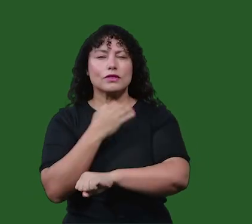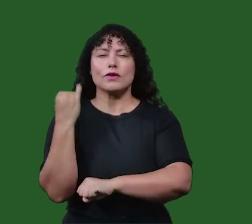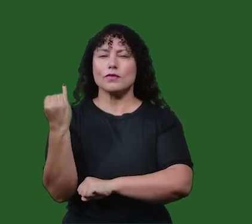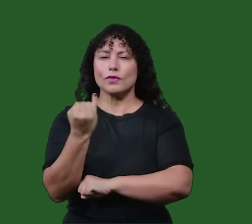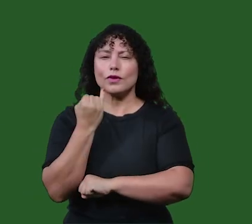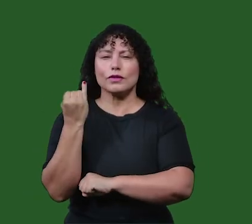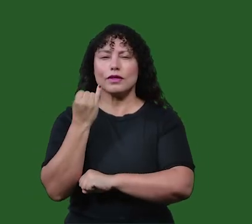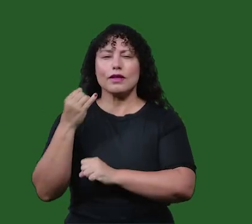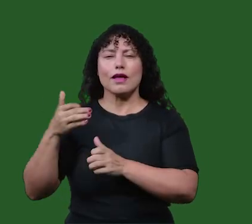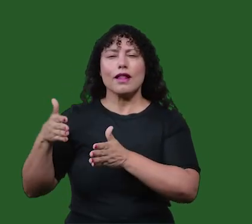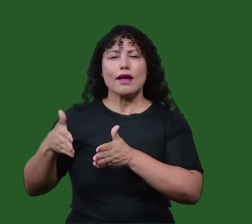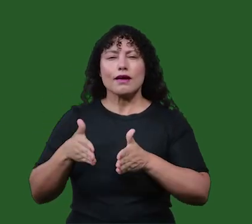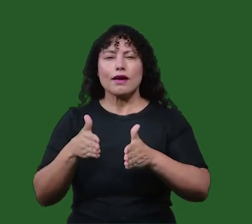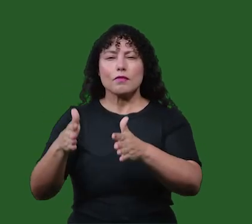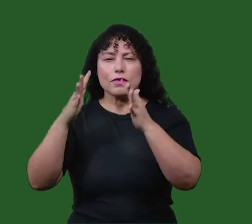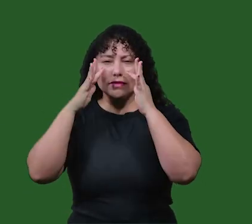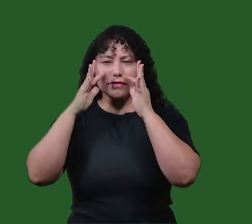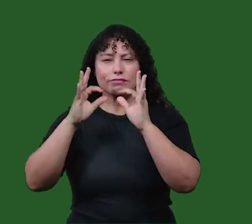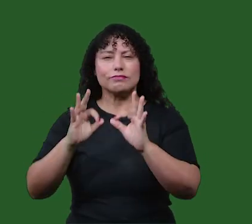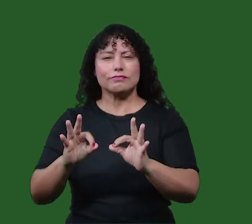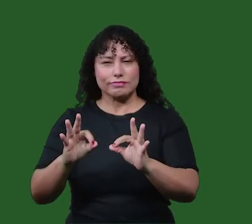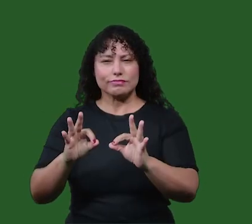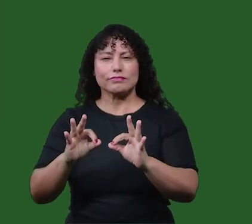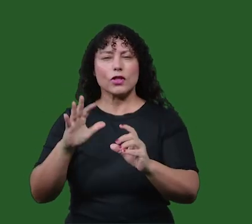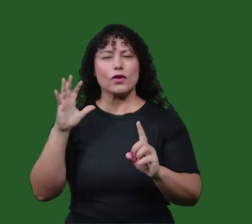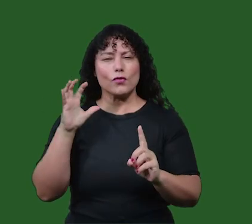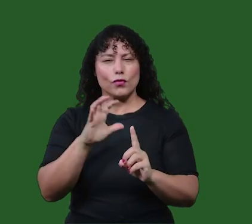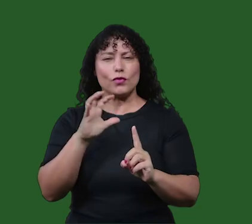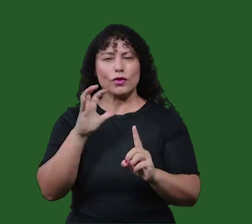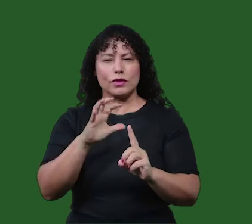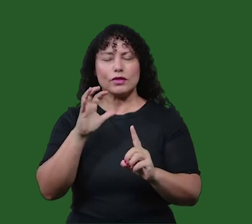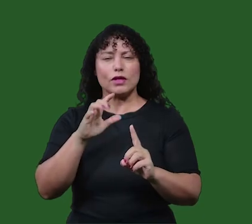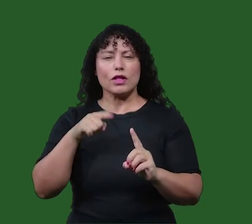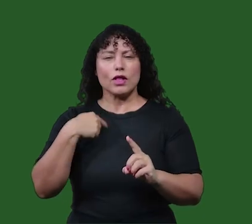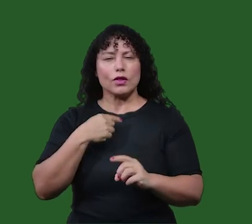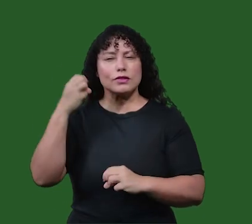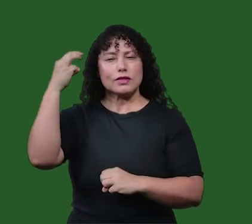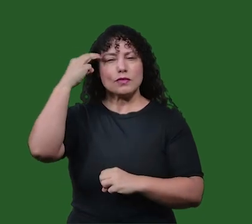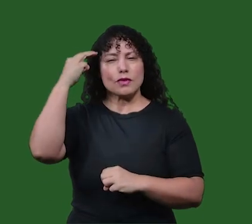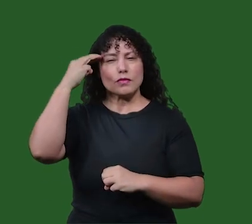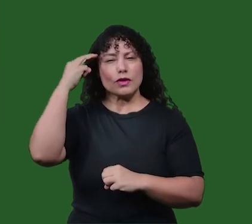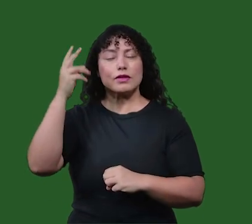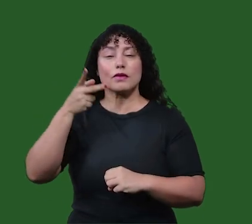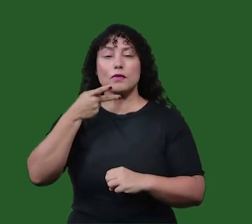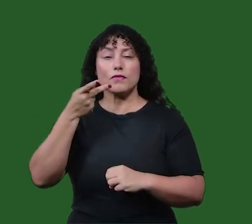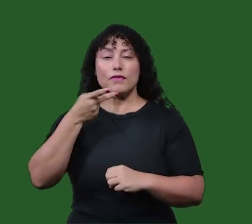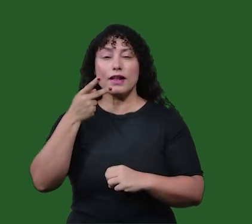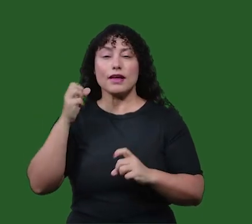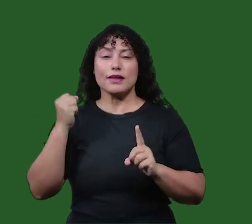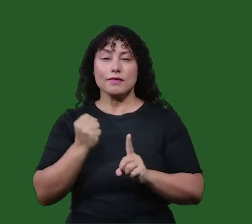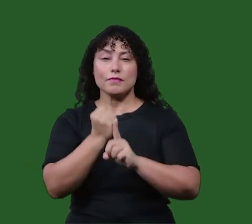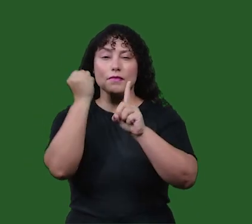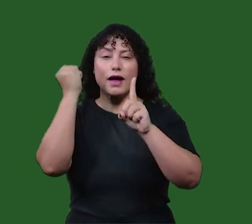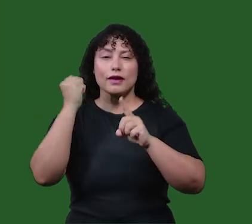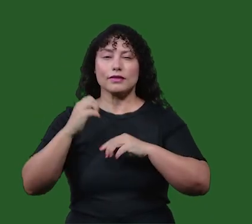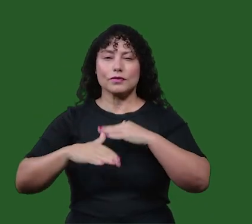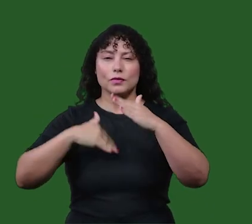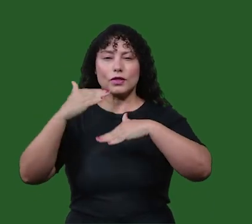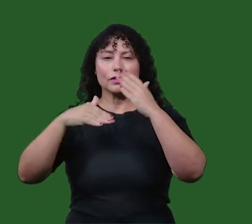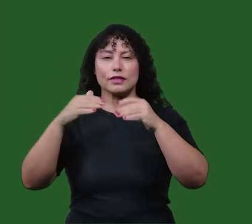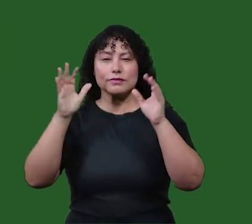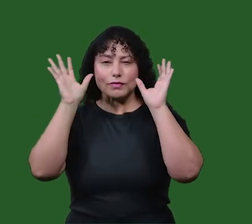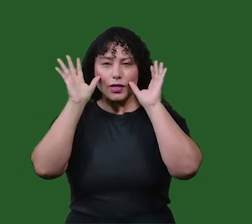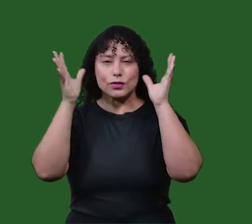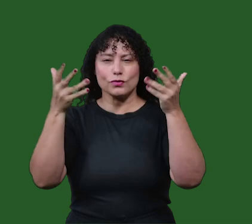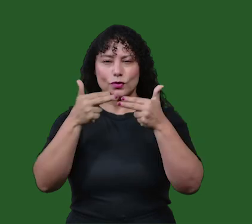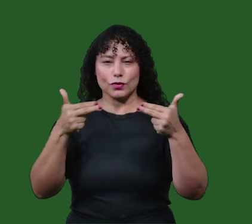emoção é importante porque direciona a nossa atenção, influencia na nossa memória e, como eu disse, impacta no